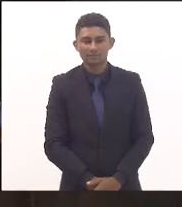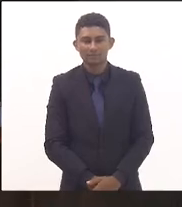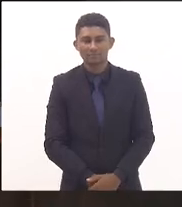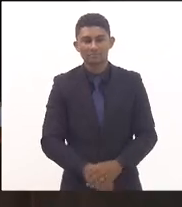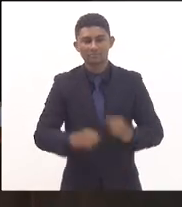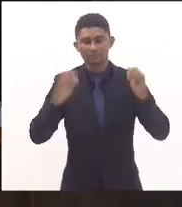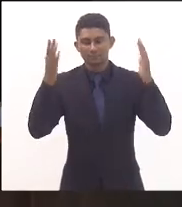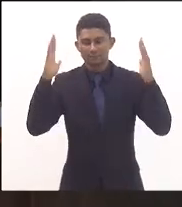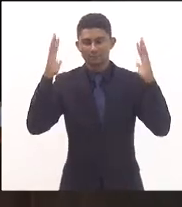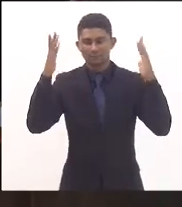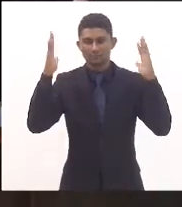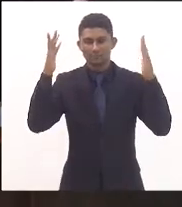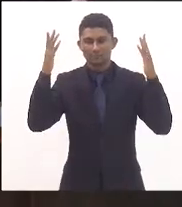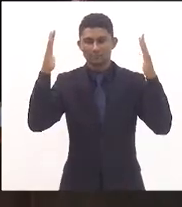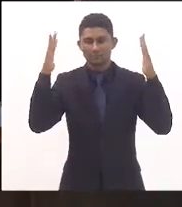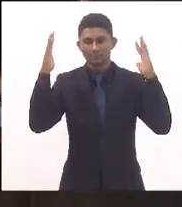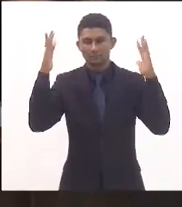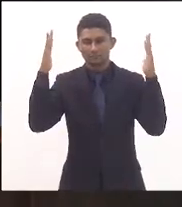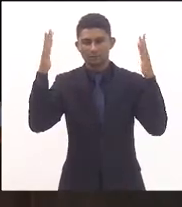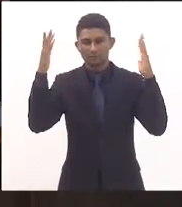E aí